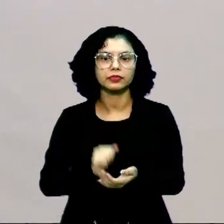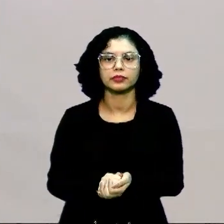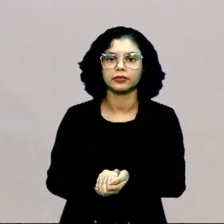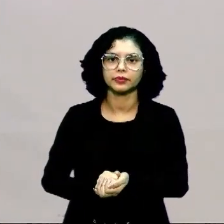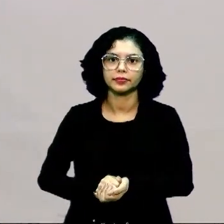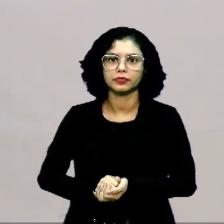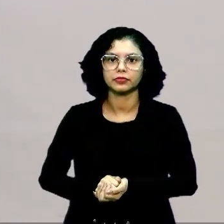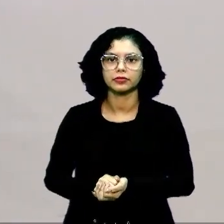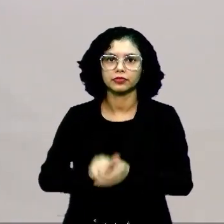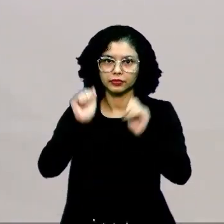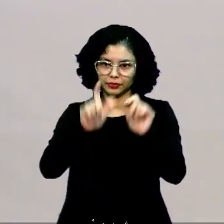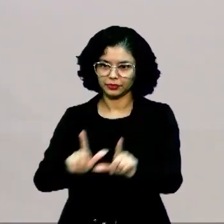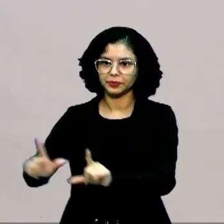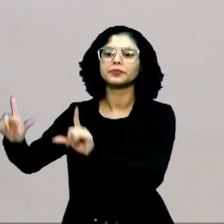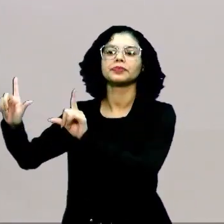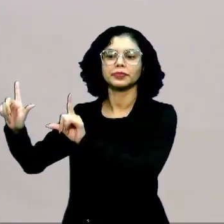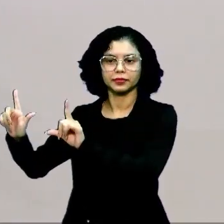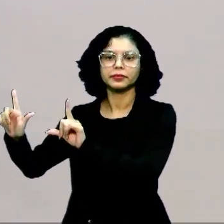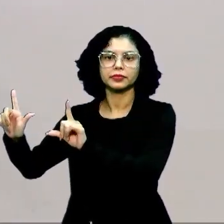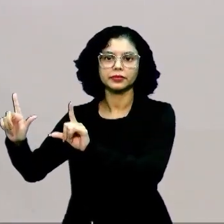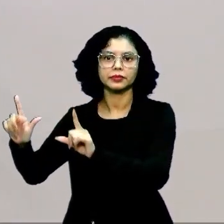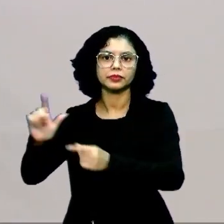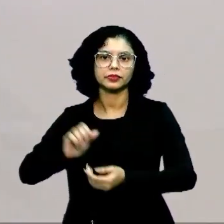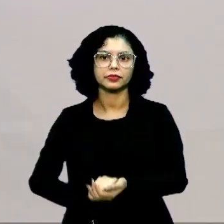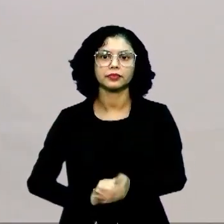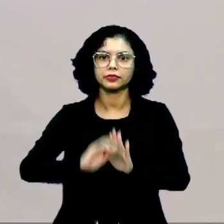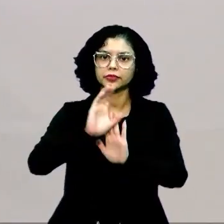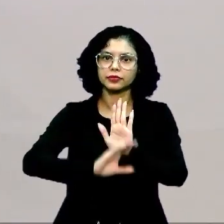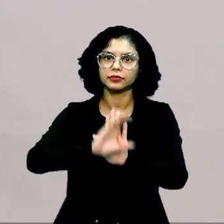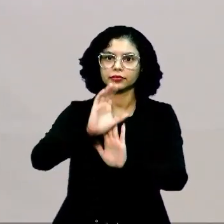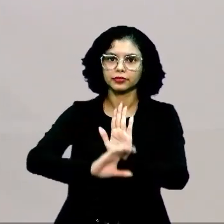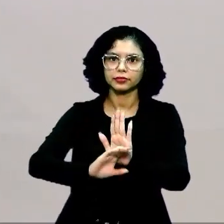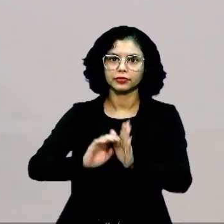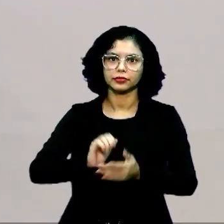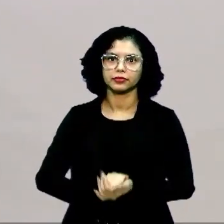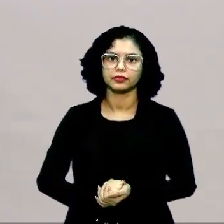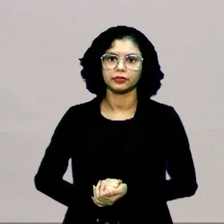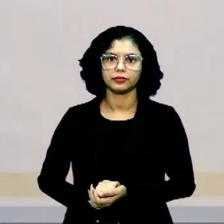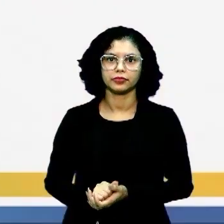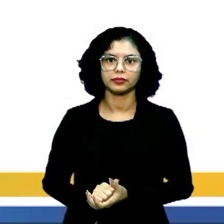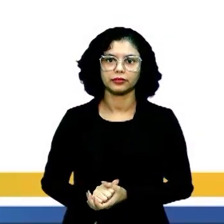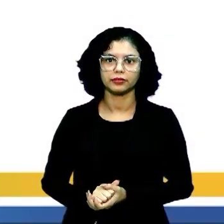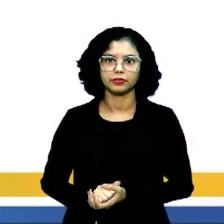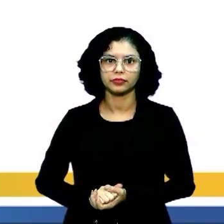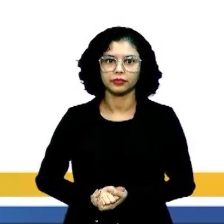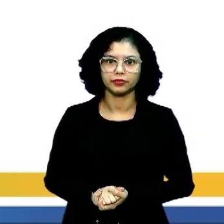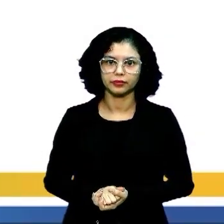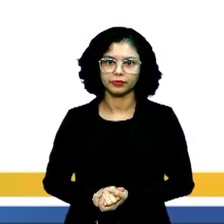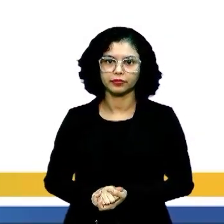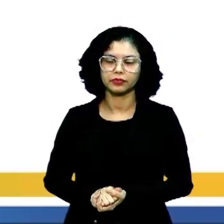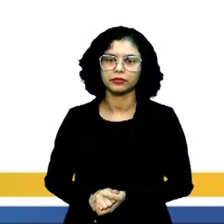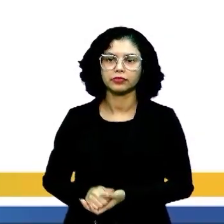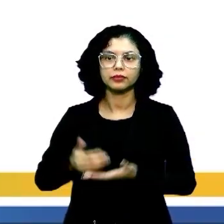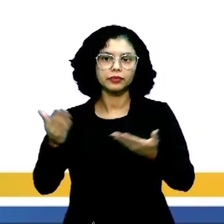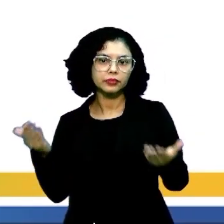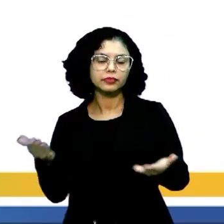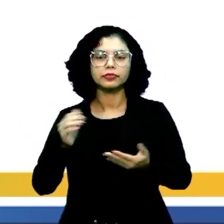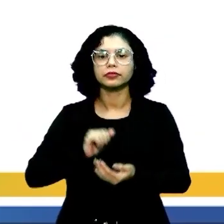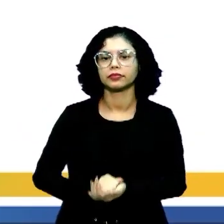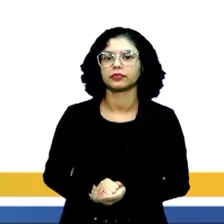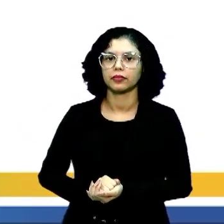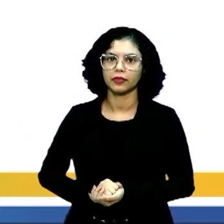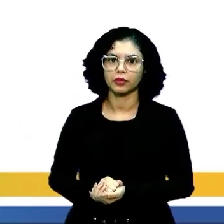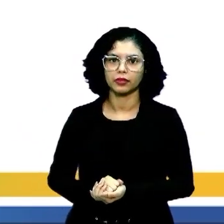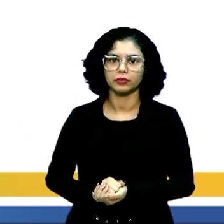tela agora visualizar os conceitos que nós vamos trabalhar ao longo dessa videoaula. Então, nós